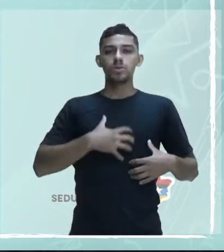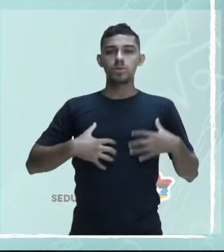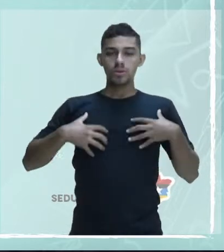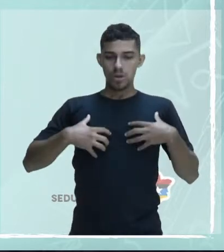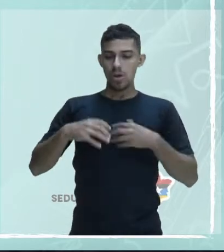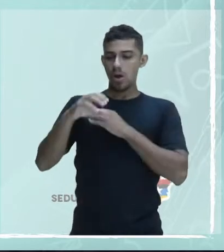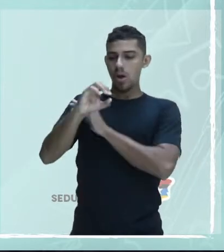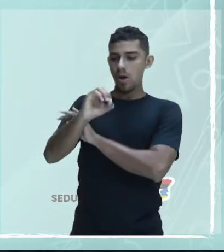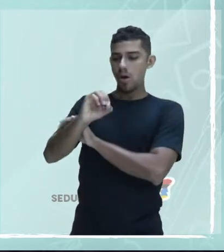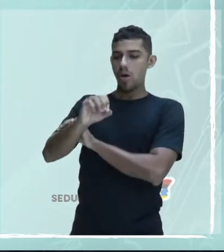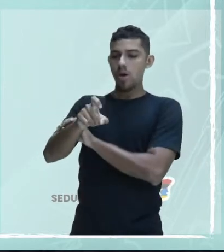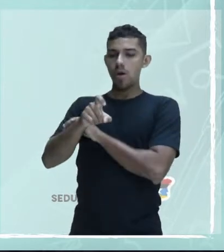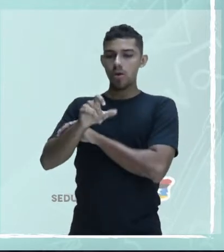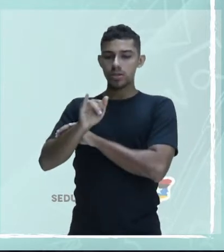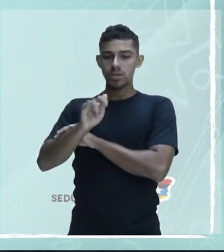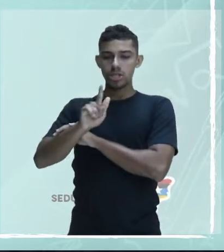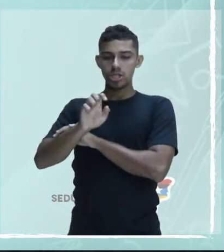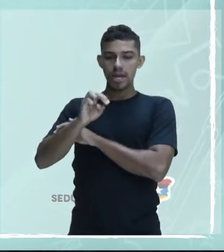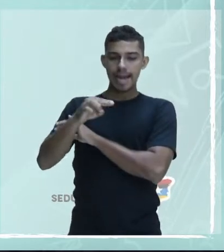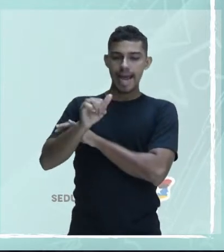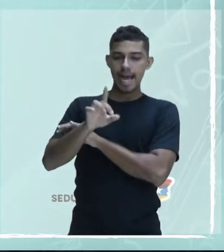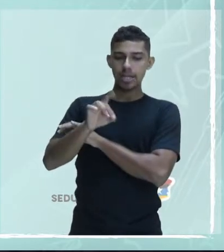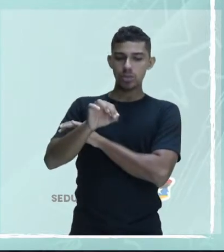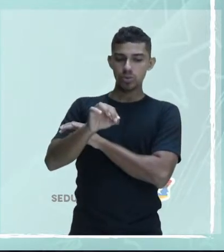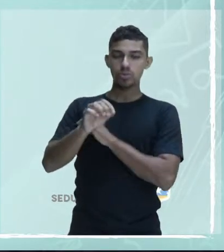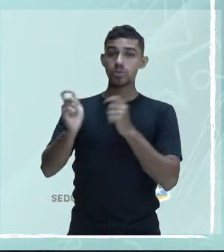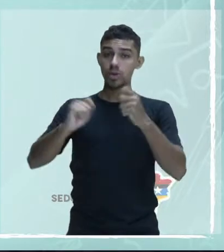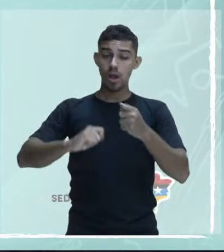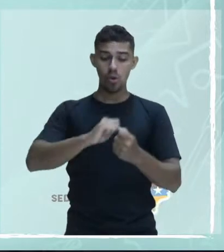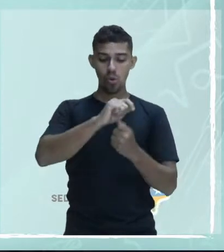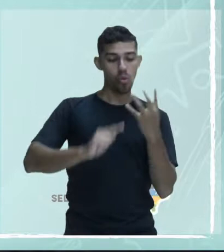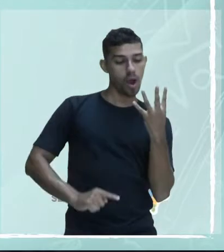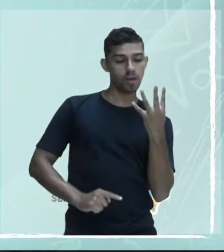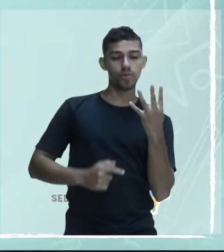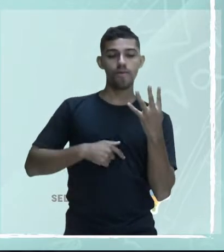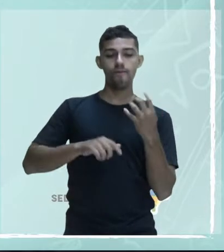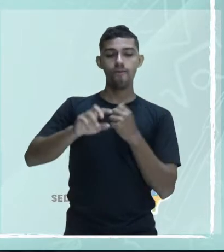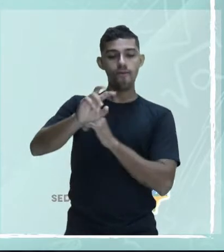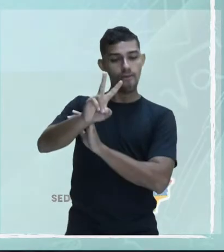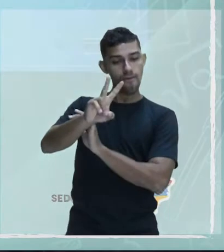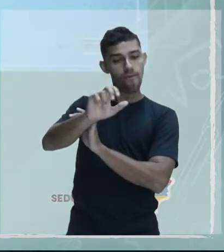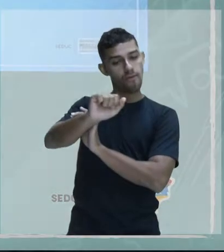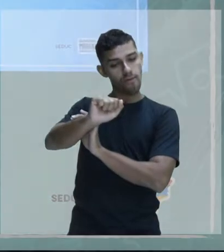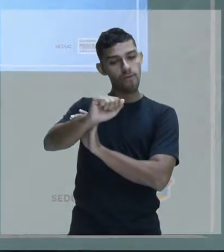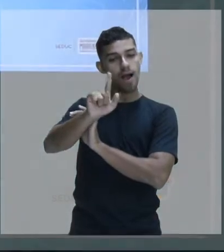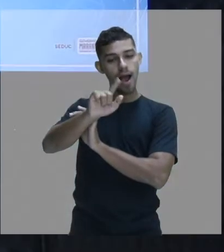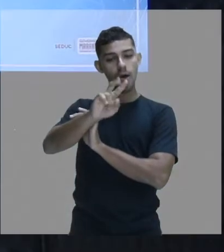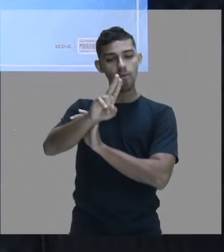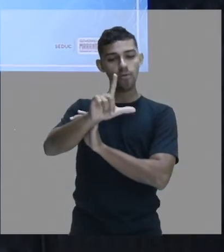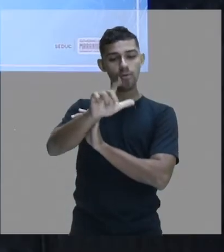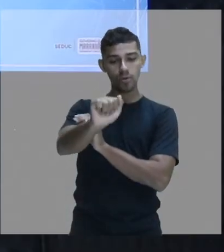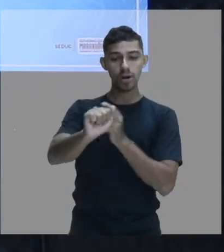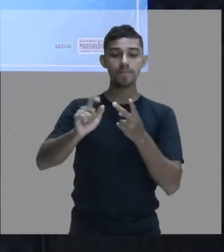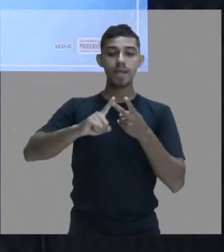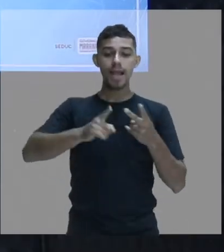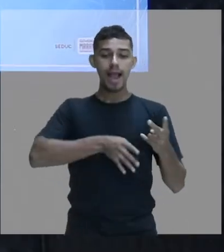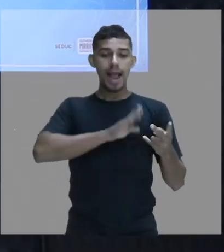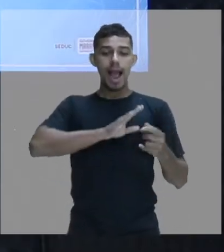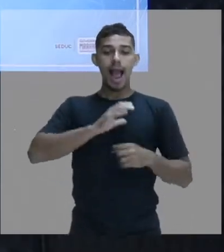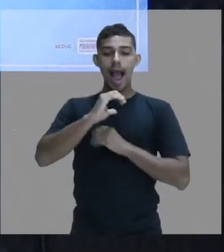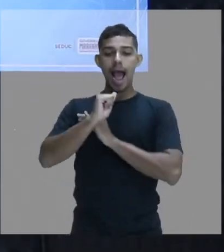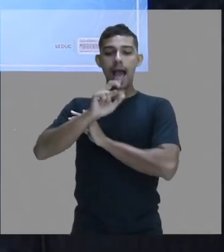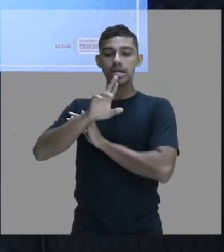sangue oxigenado. O coração ele possui 4 válvulas, que também podem ser chamadas de válvulas